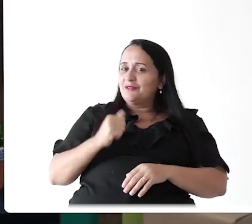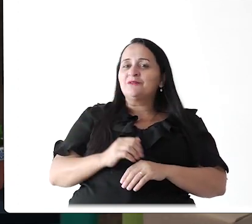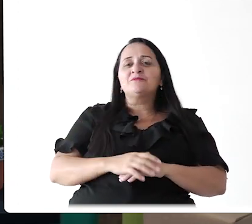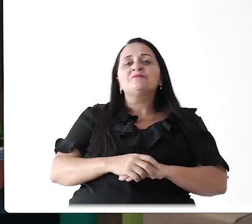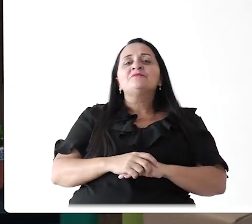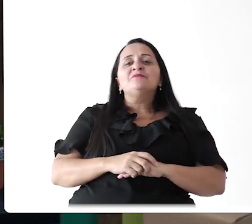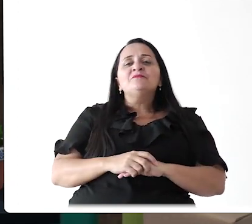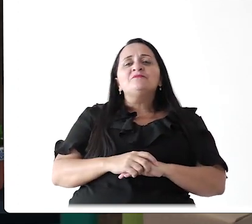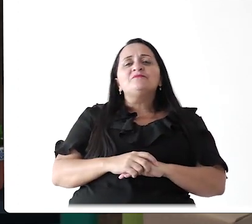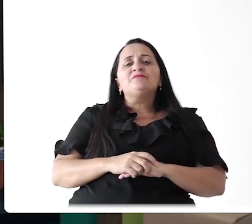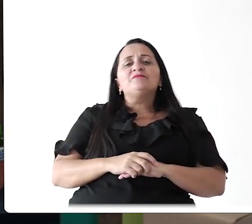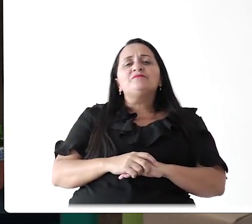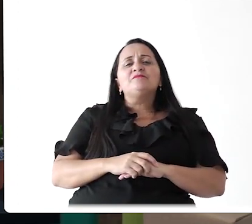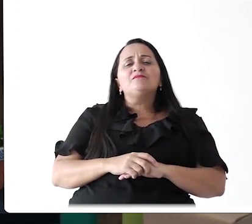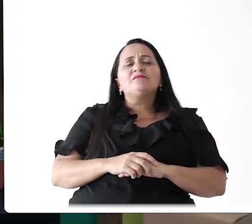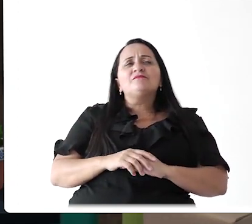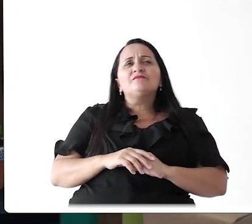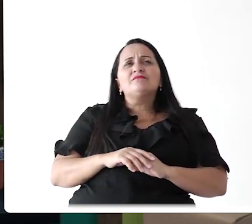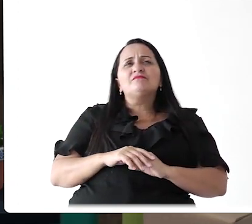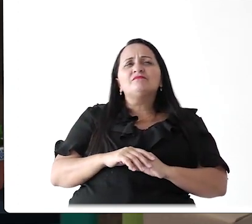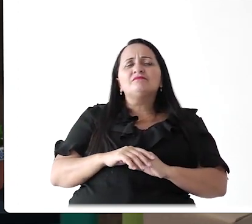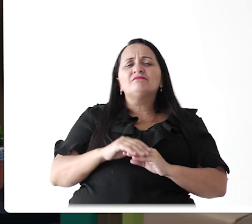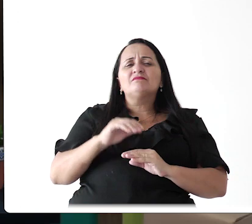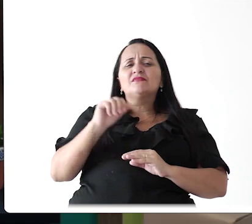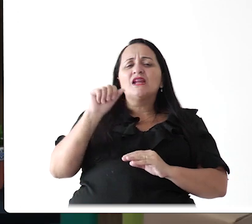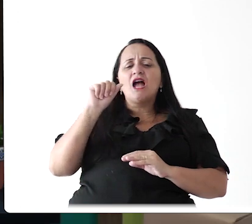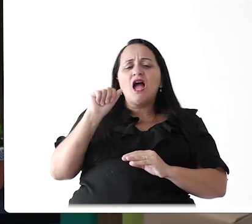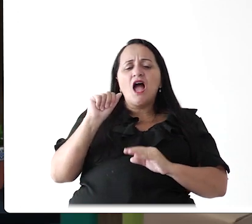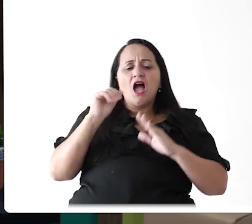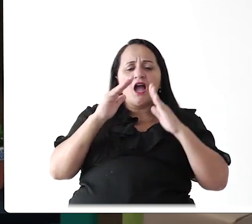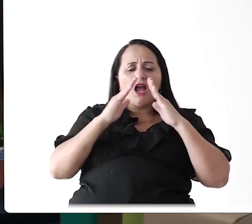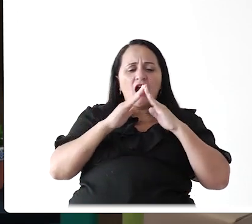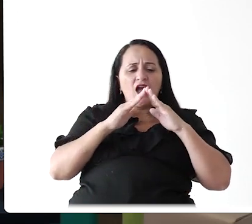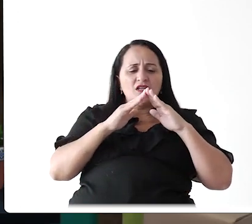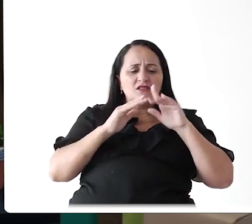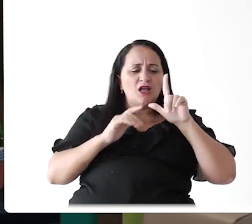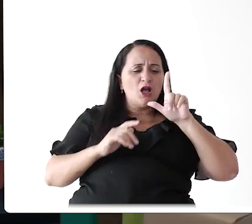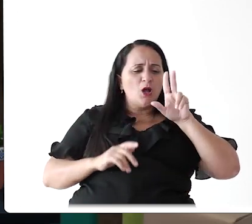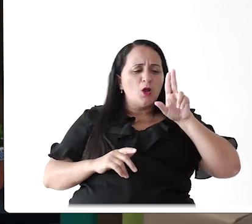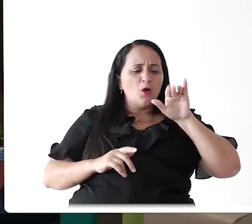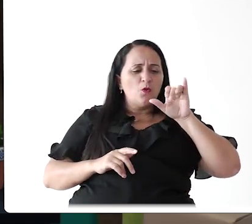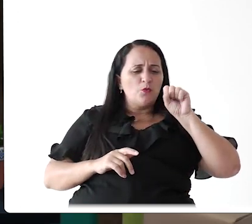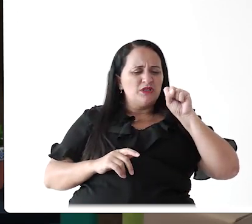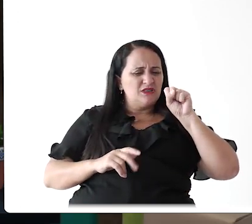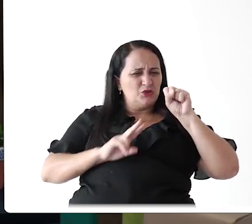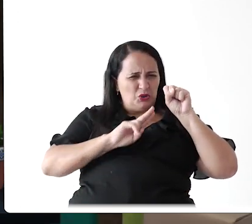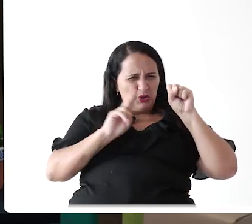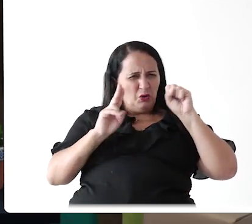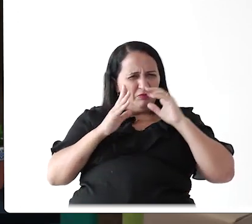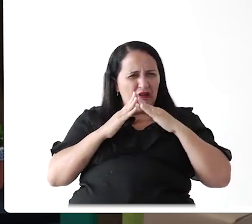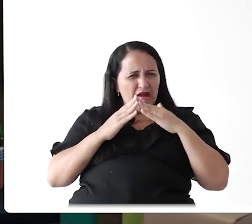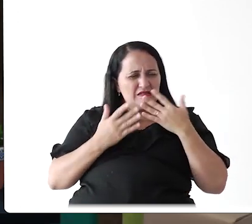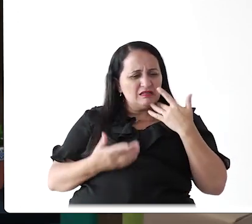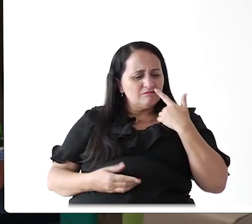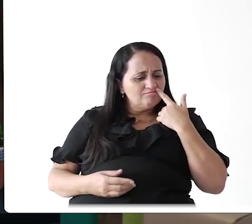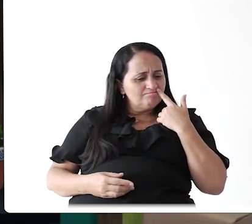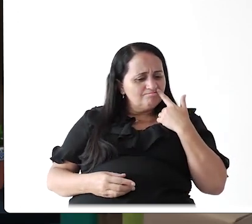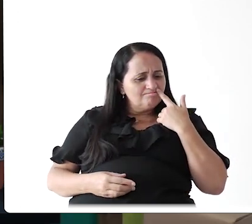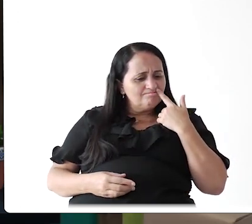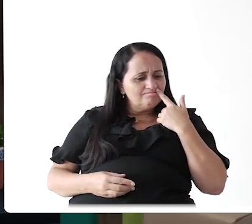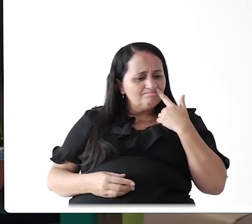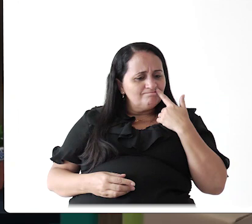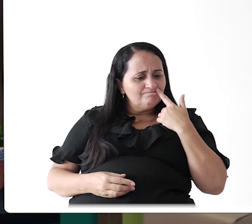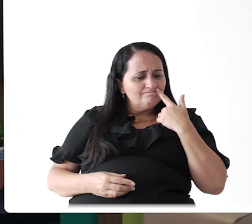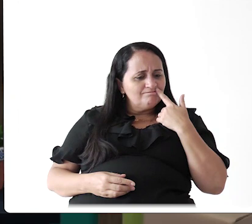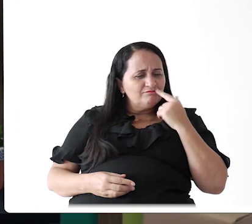A casa. A casa Luiz? Existe casa Luiz? Casa chamada Luiz? Não, a casa